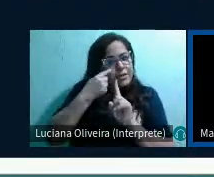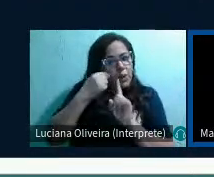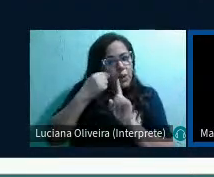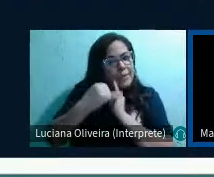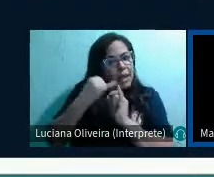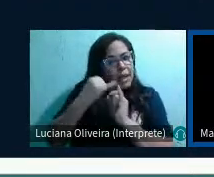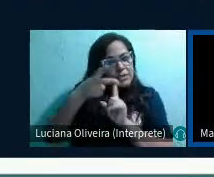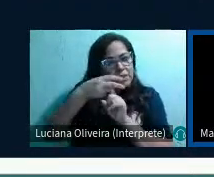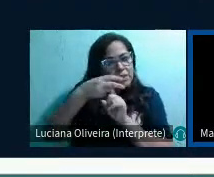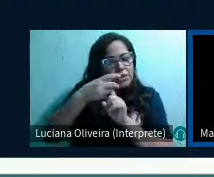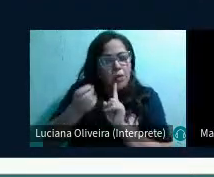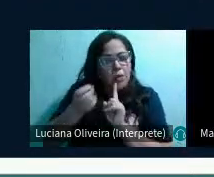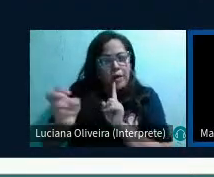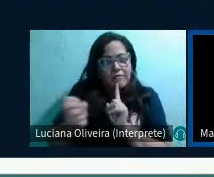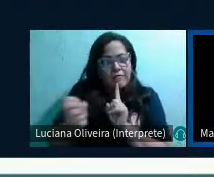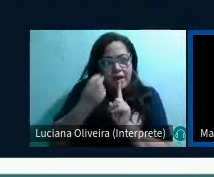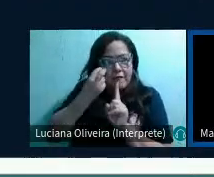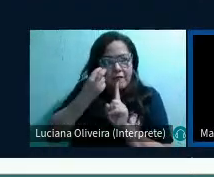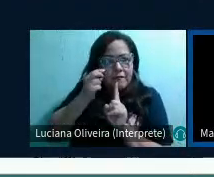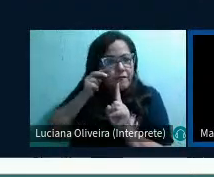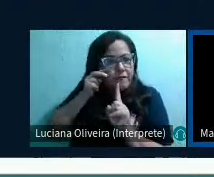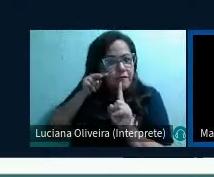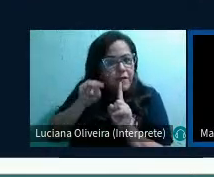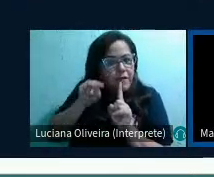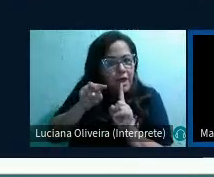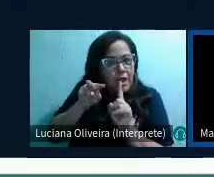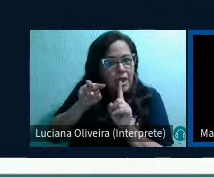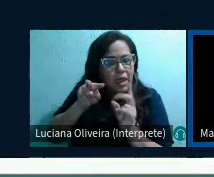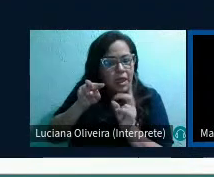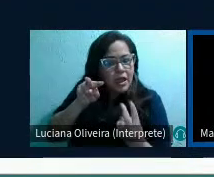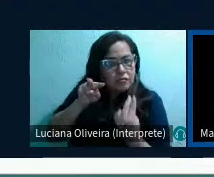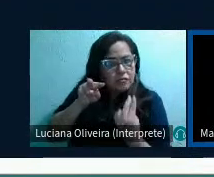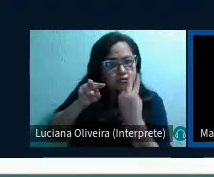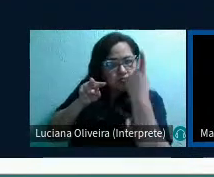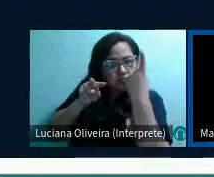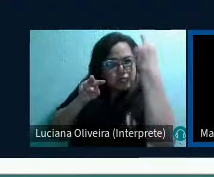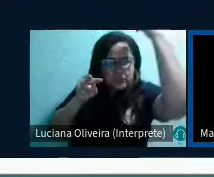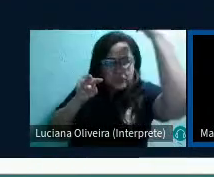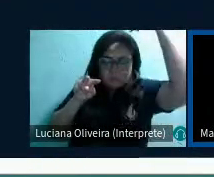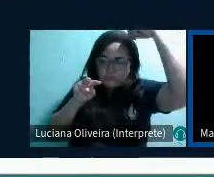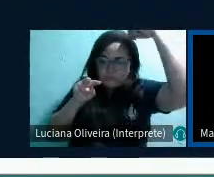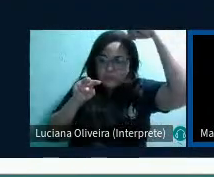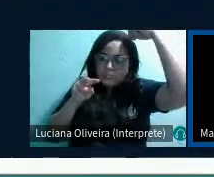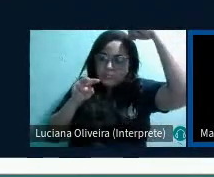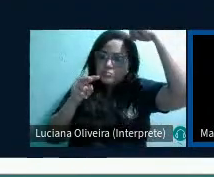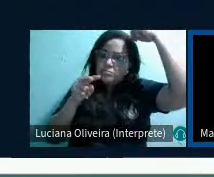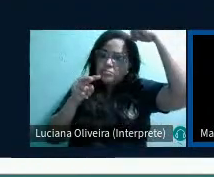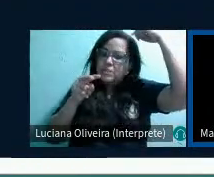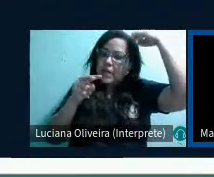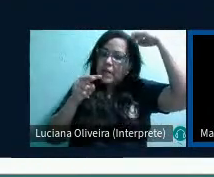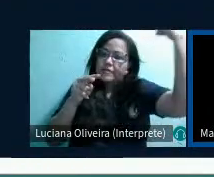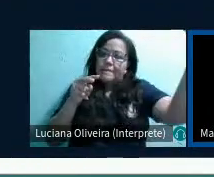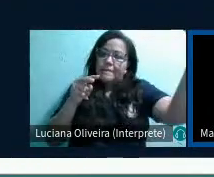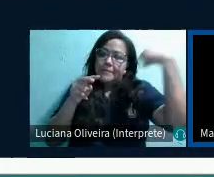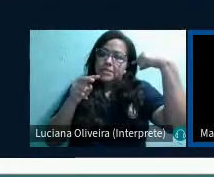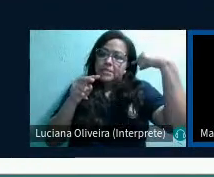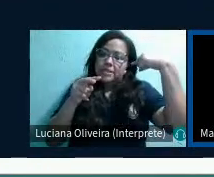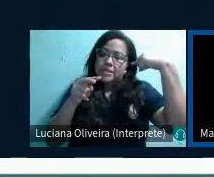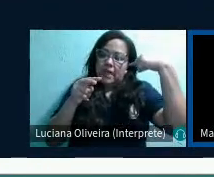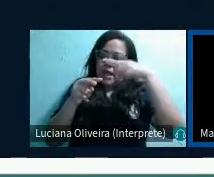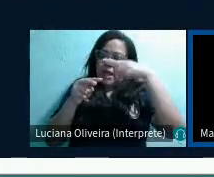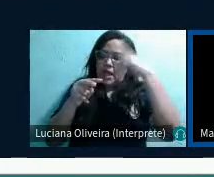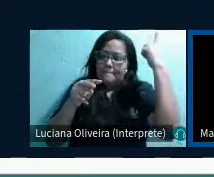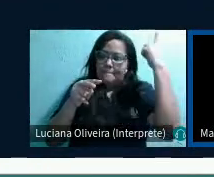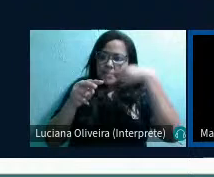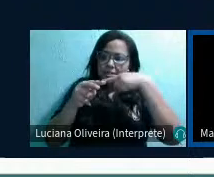conhecimento e vai passar, por exemplo, os nossos membros superiores para que a gente pegue esse objeto, tá? O esqueleto seria